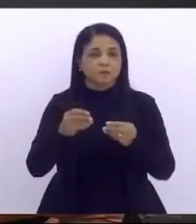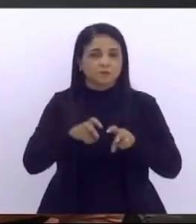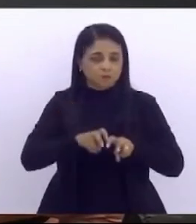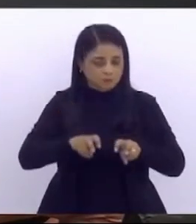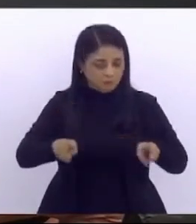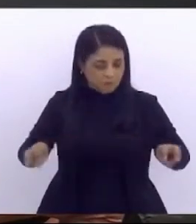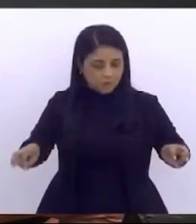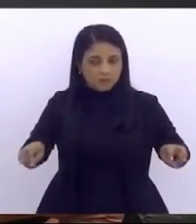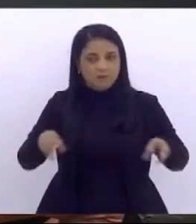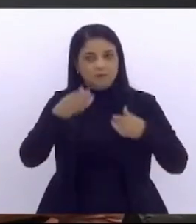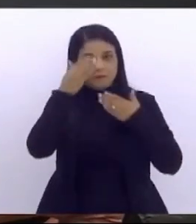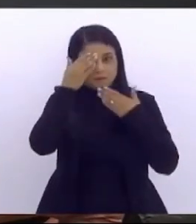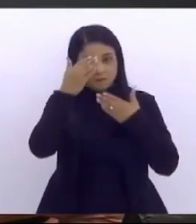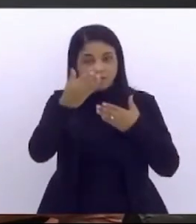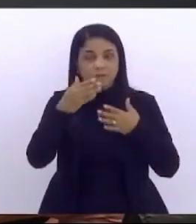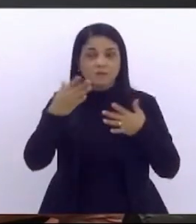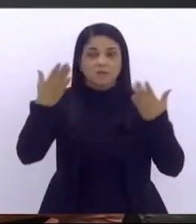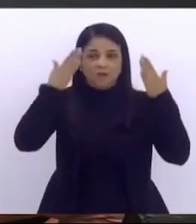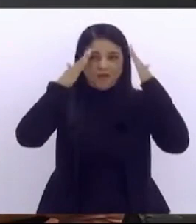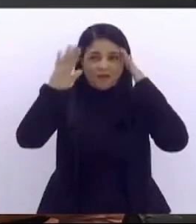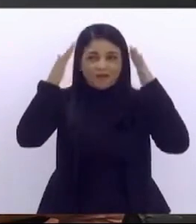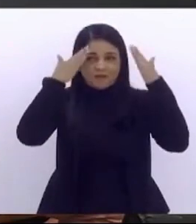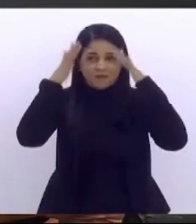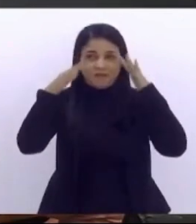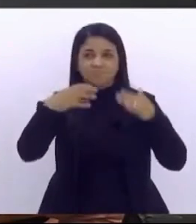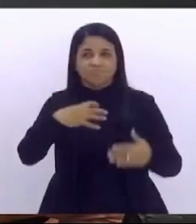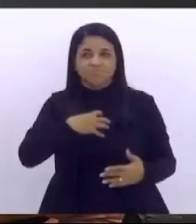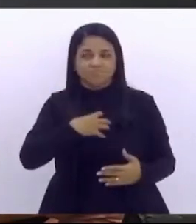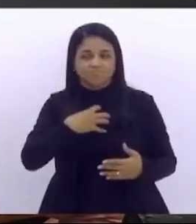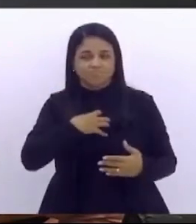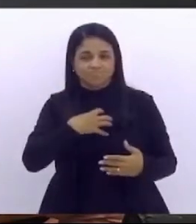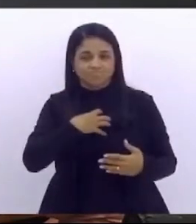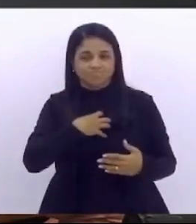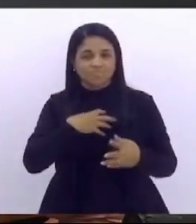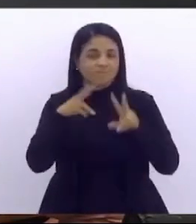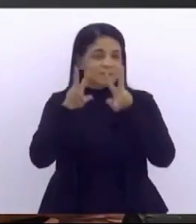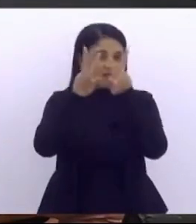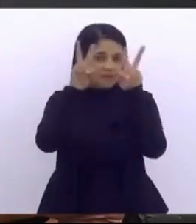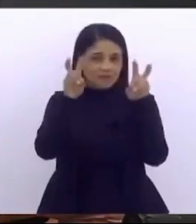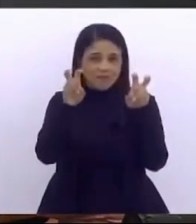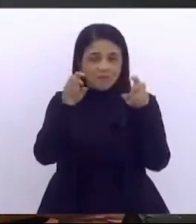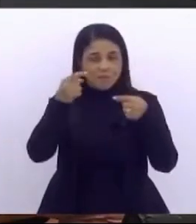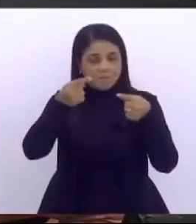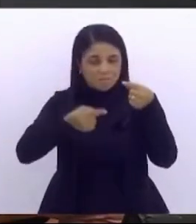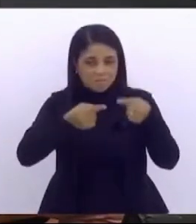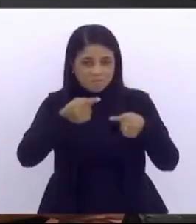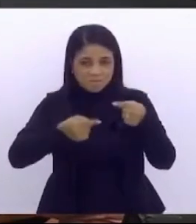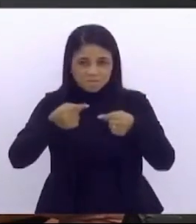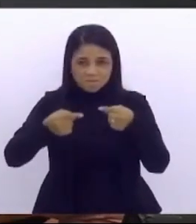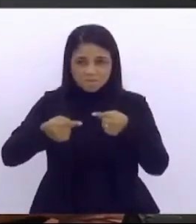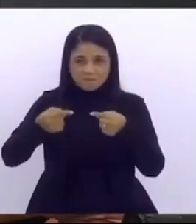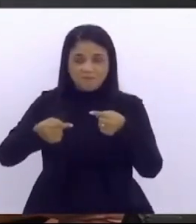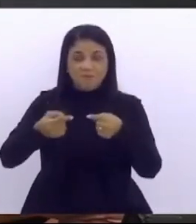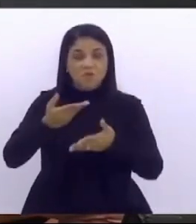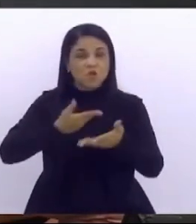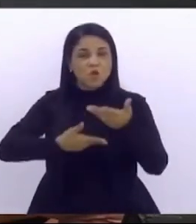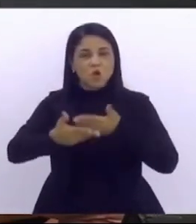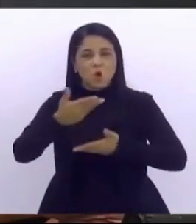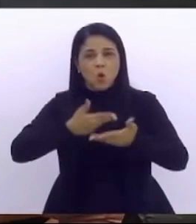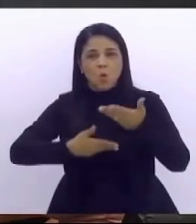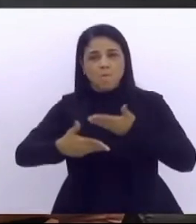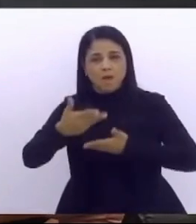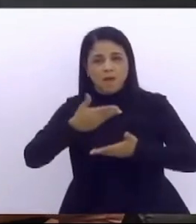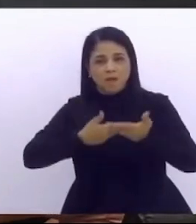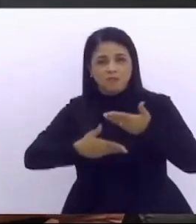mesa. É uma grande alegria estar aqui, né, para tratar desse tema, ter a oportunidade de compartilhar um